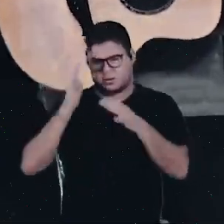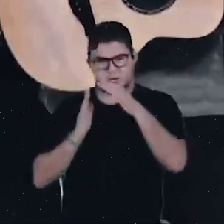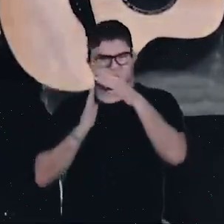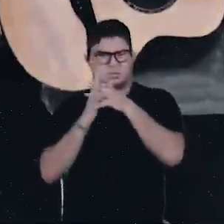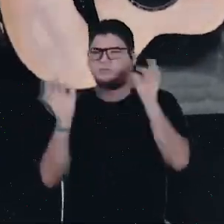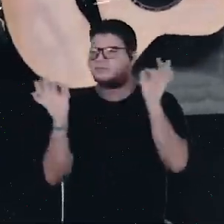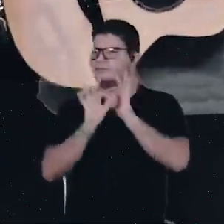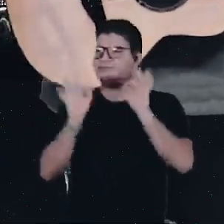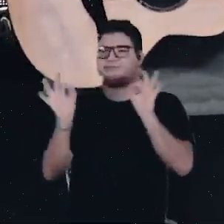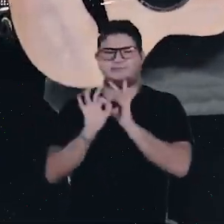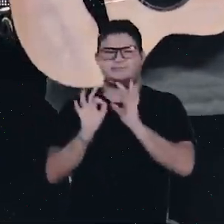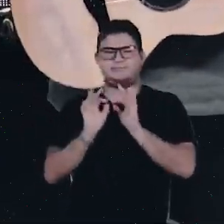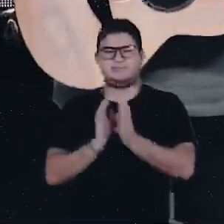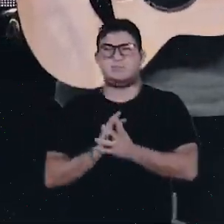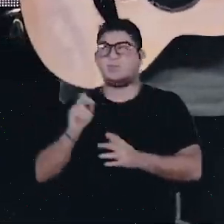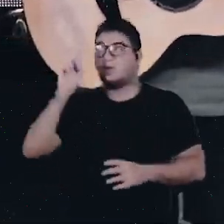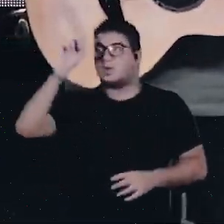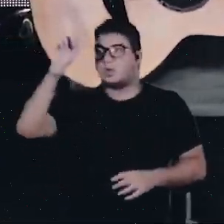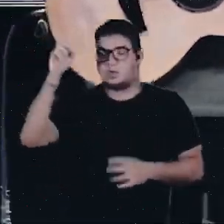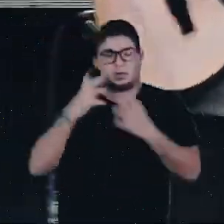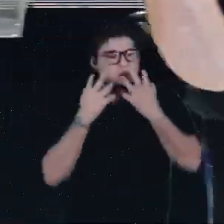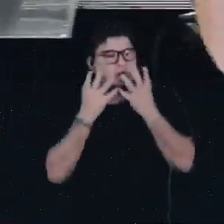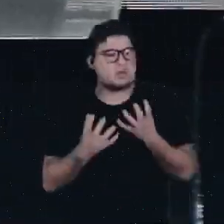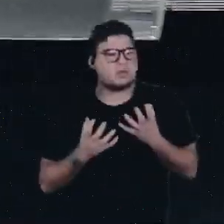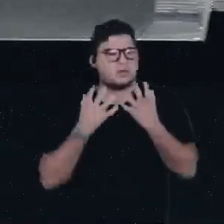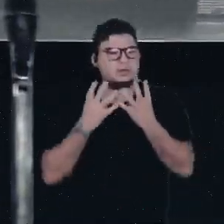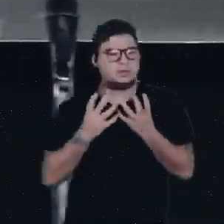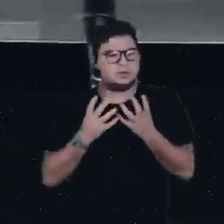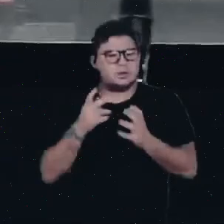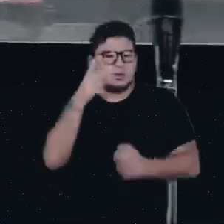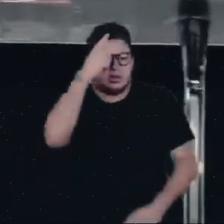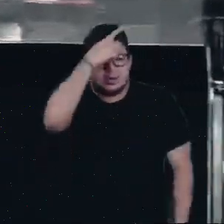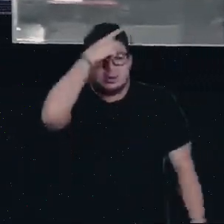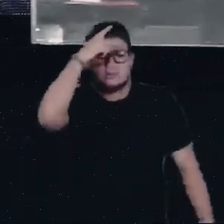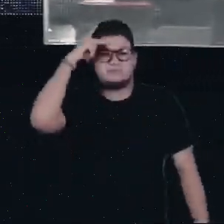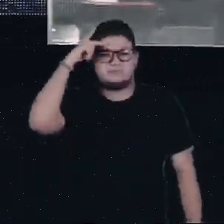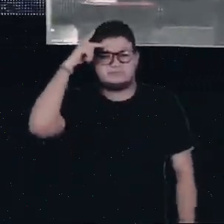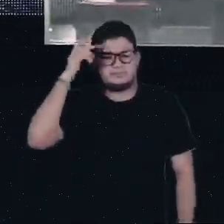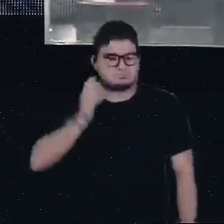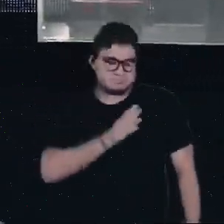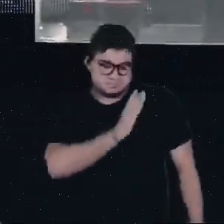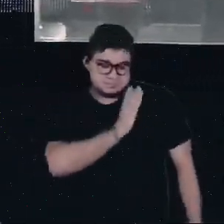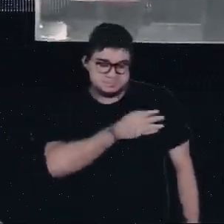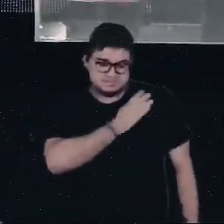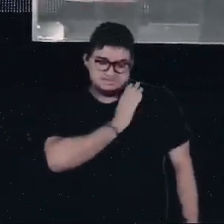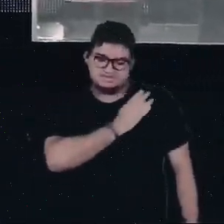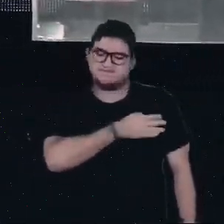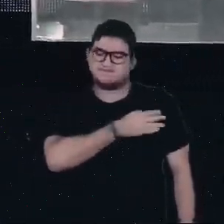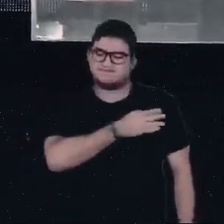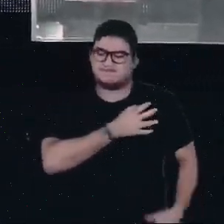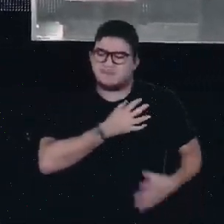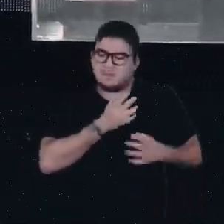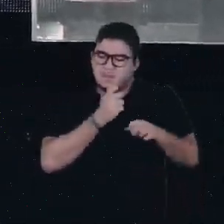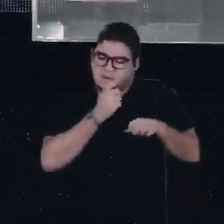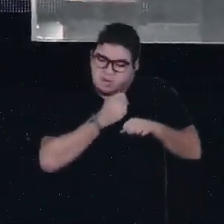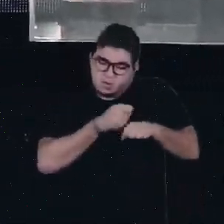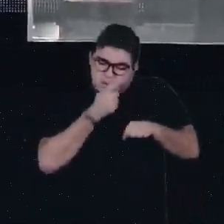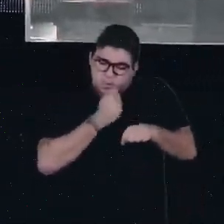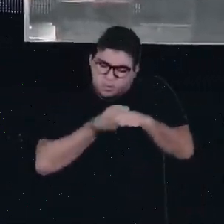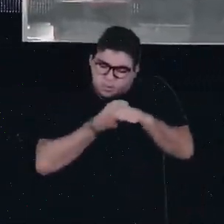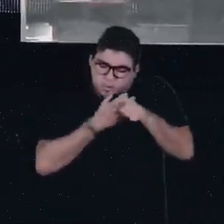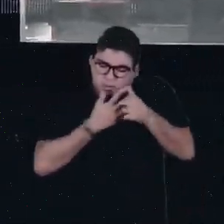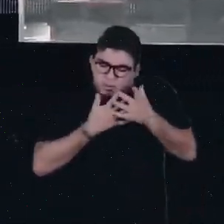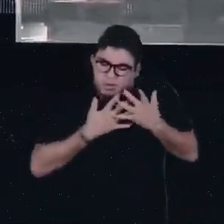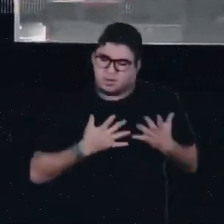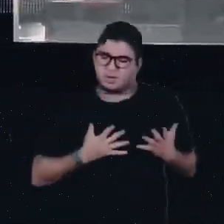performance. Deus está atrás de pessoas que têm um coração quebrantado.